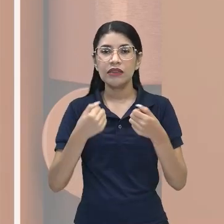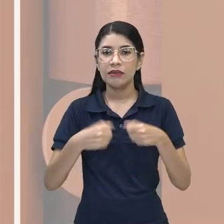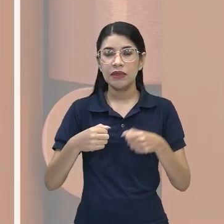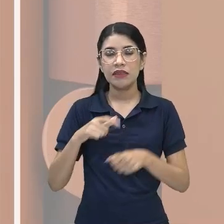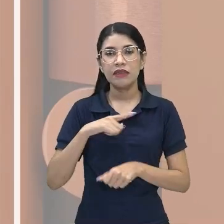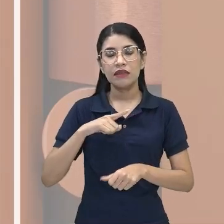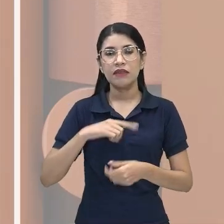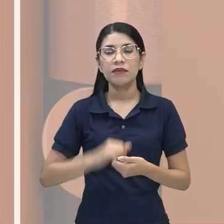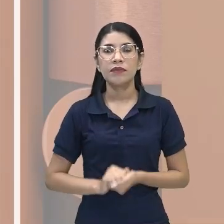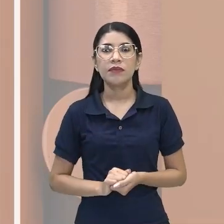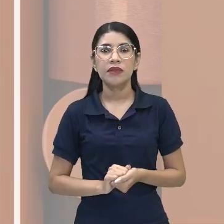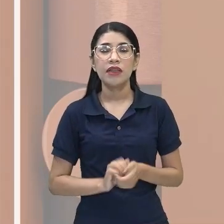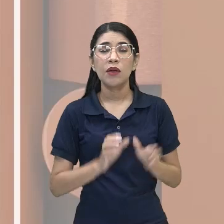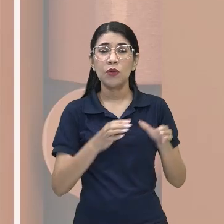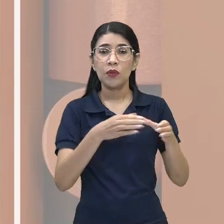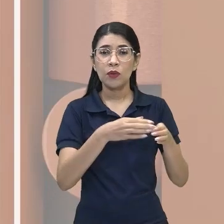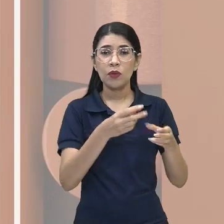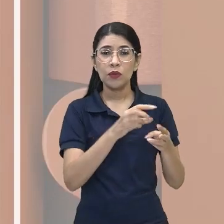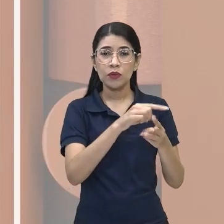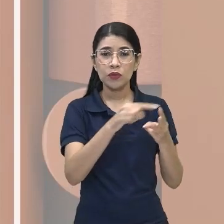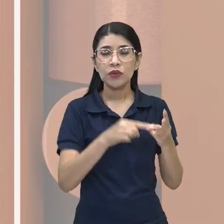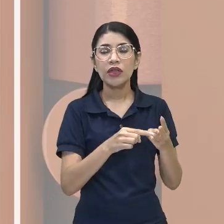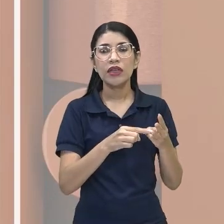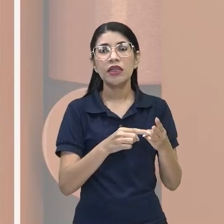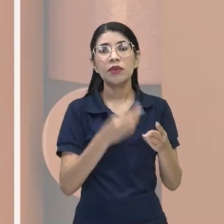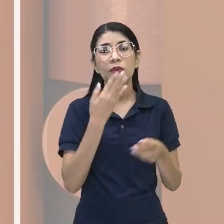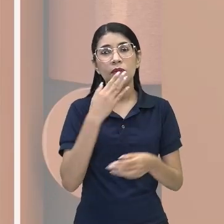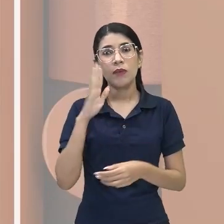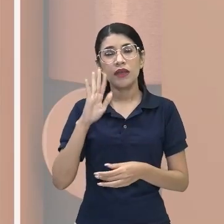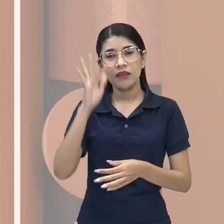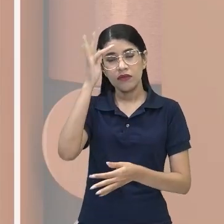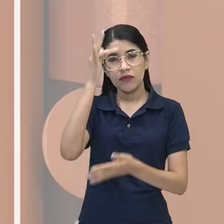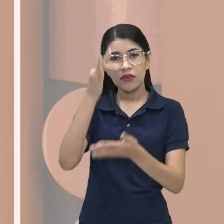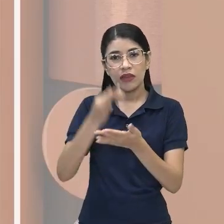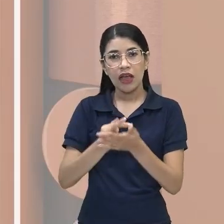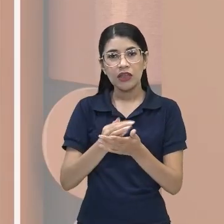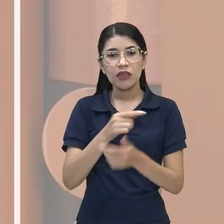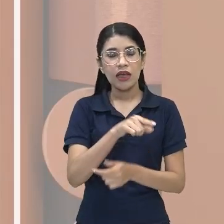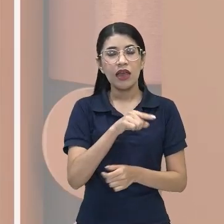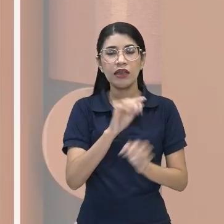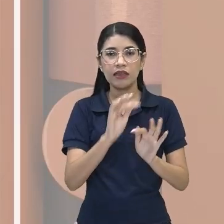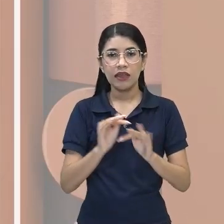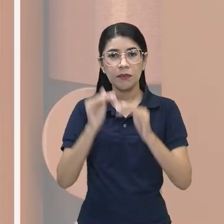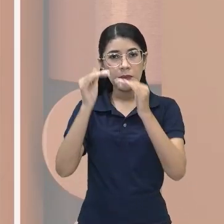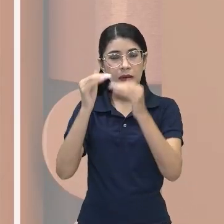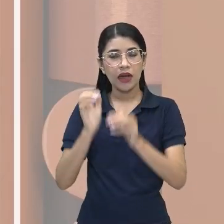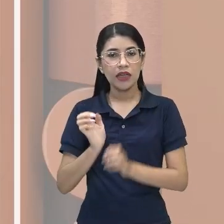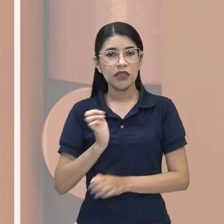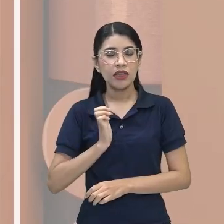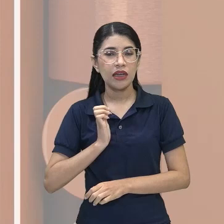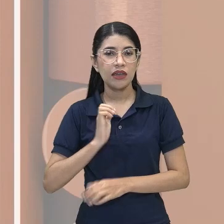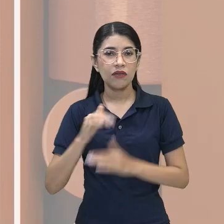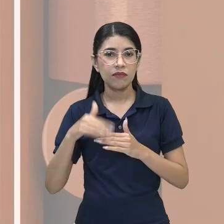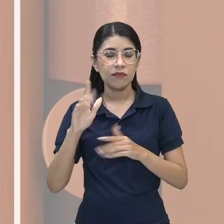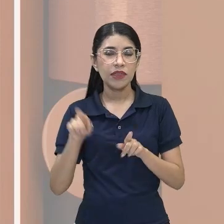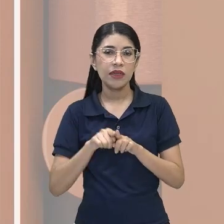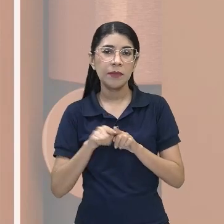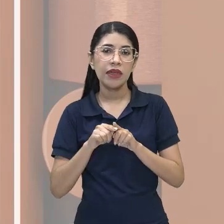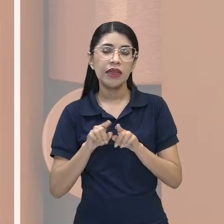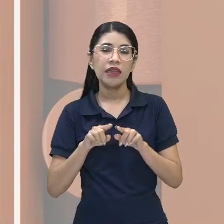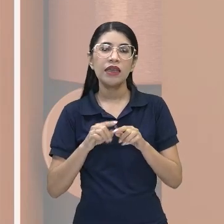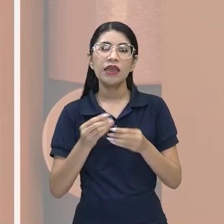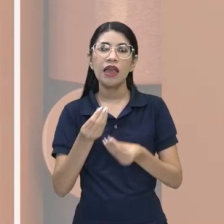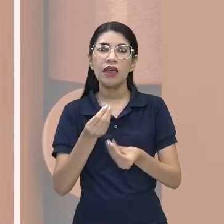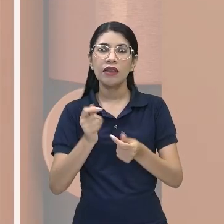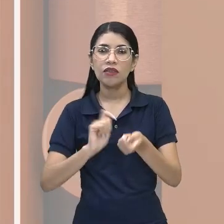Os nobres juram fidelidade àquele nobre maior, mais enriquecido, e em troca recebem aquela porção territorial